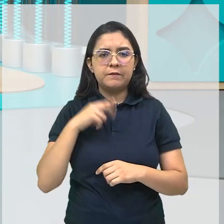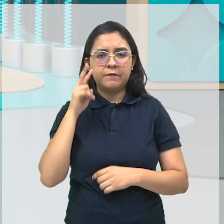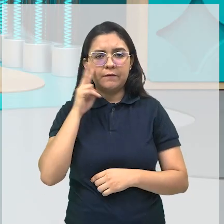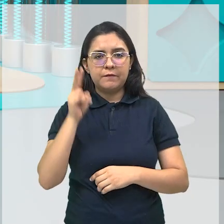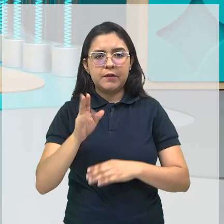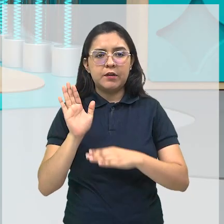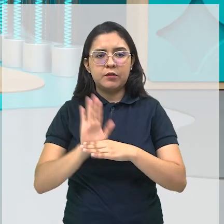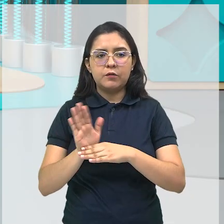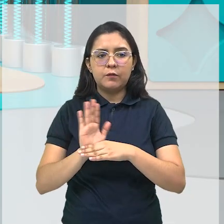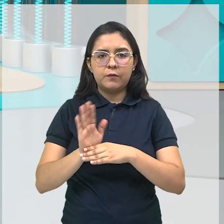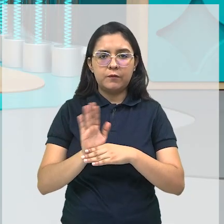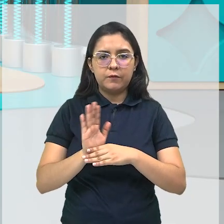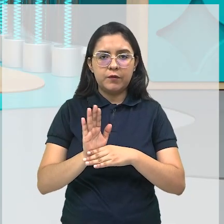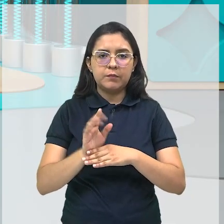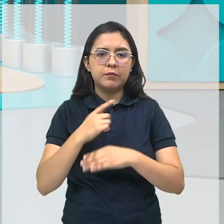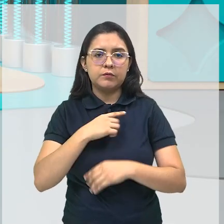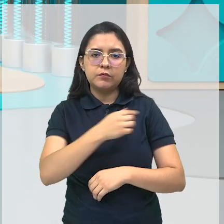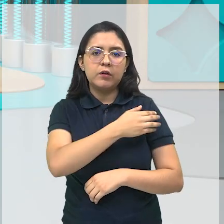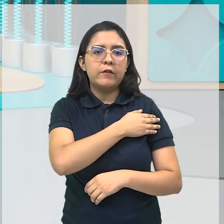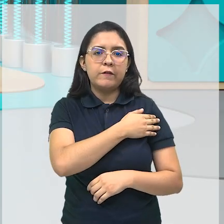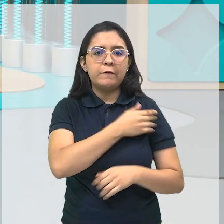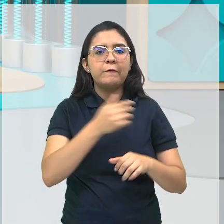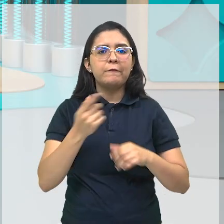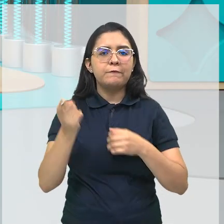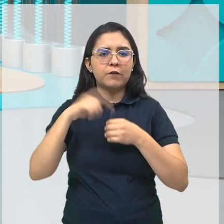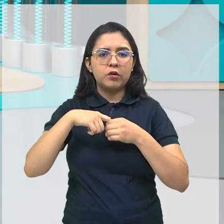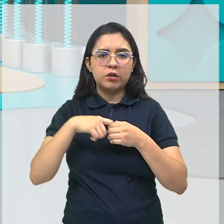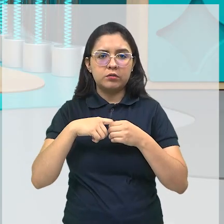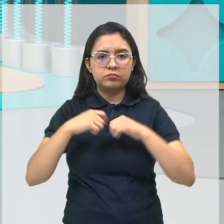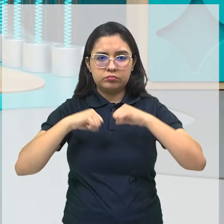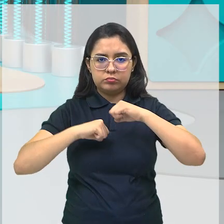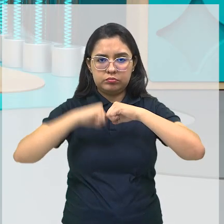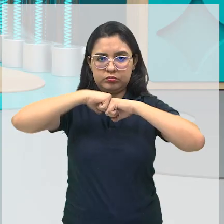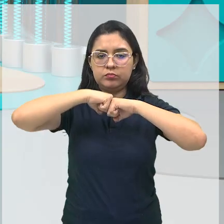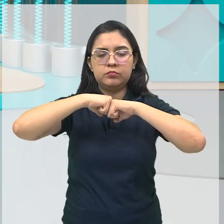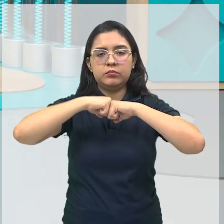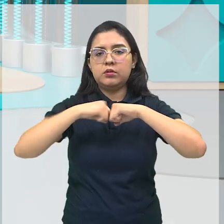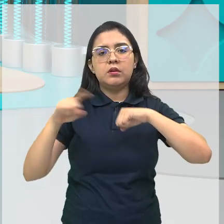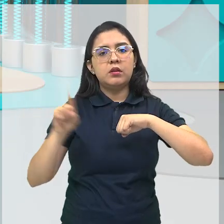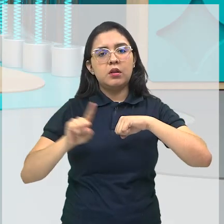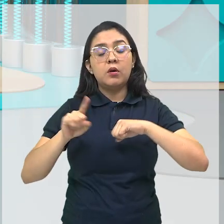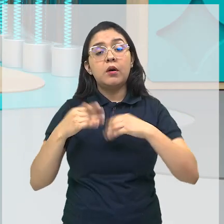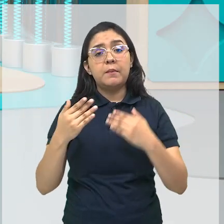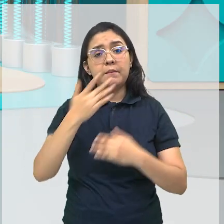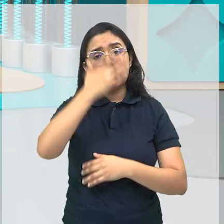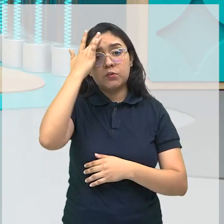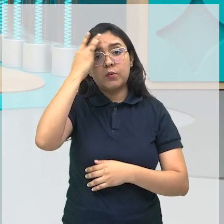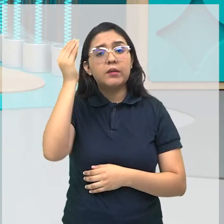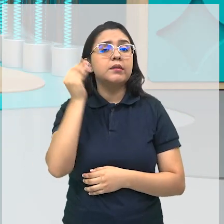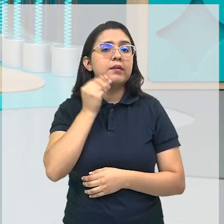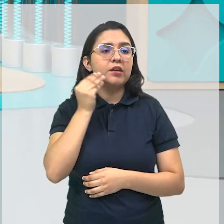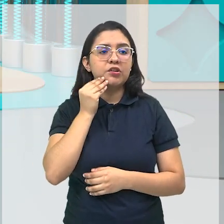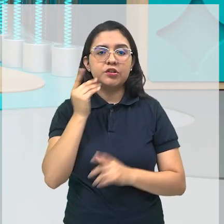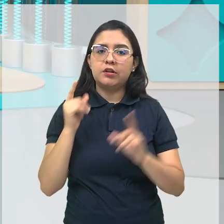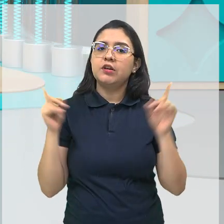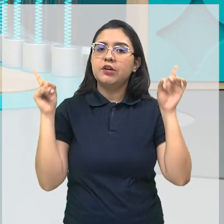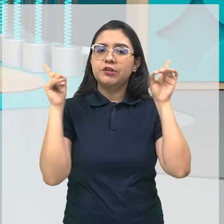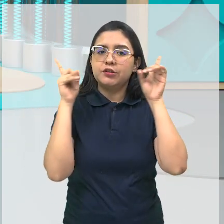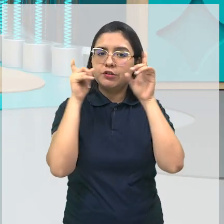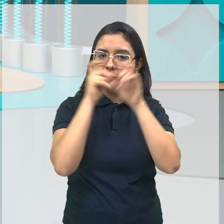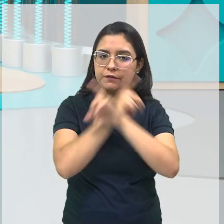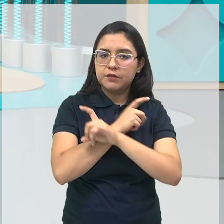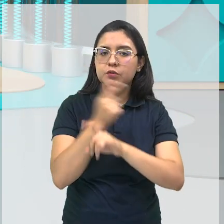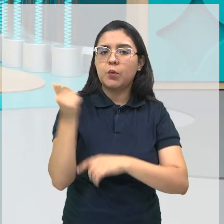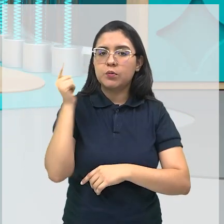assim contra a parede, aí volta para o lugar, não existe isso. Tá? E mesmo que uma pessoa tente forçar, vai ser muito difícil